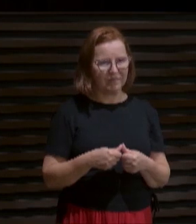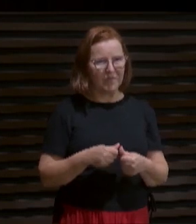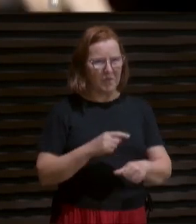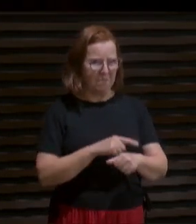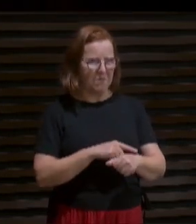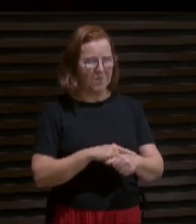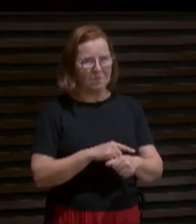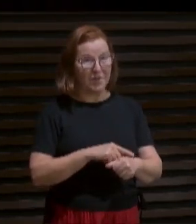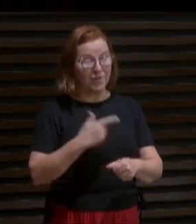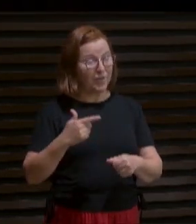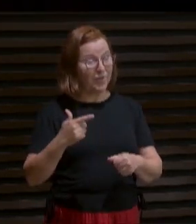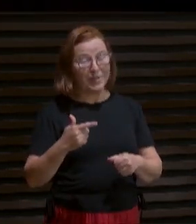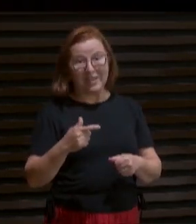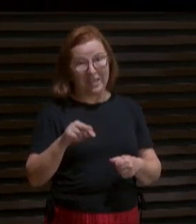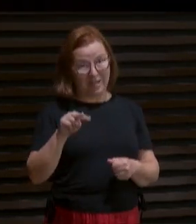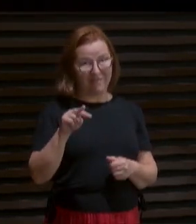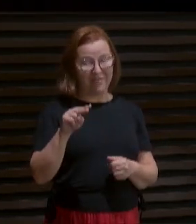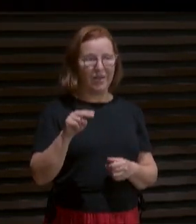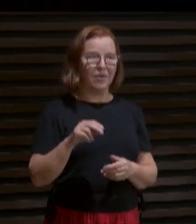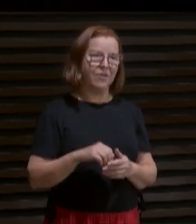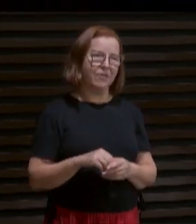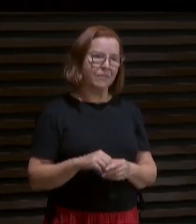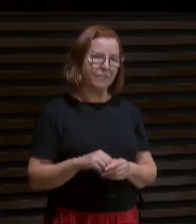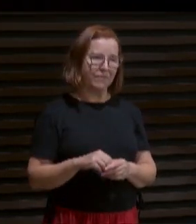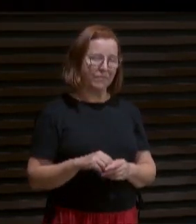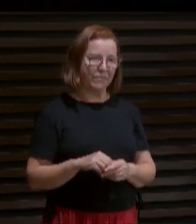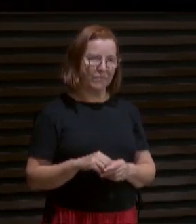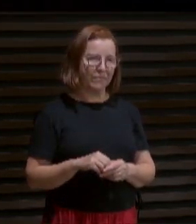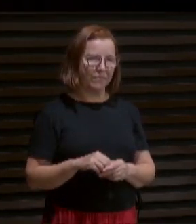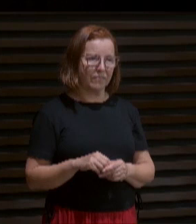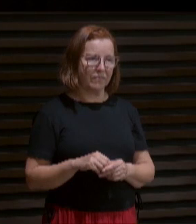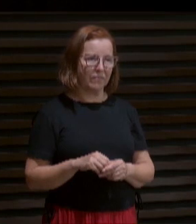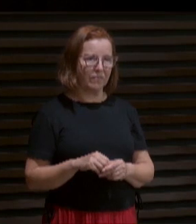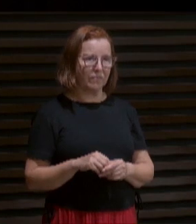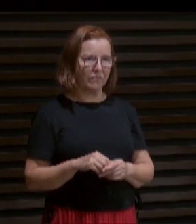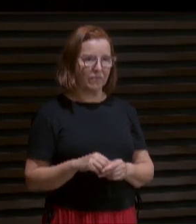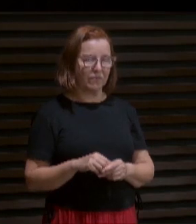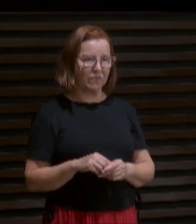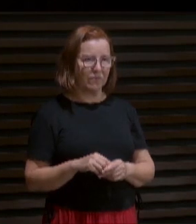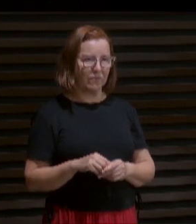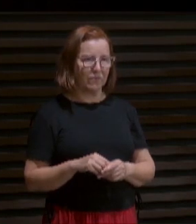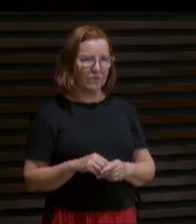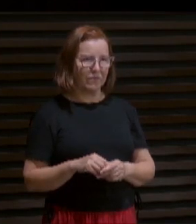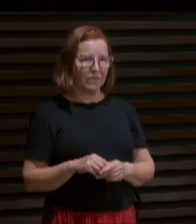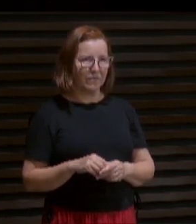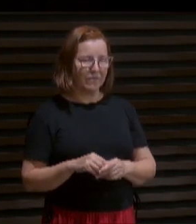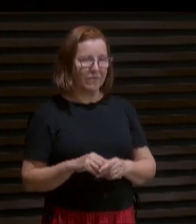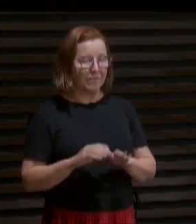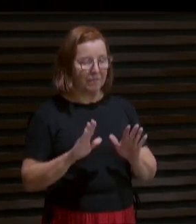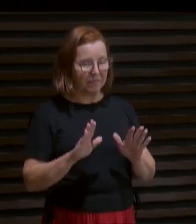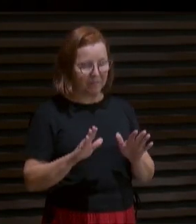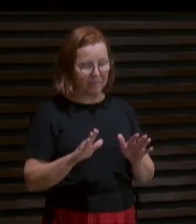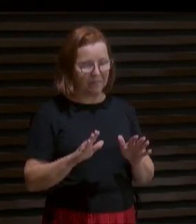inigualável, que foi providenciado um desmanche disso aqui. Olha o que ele